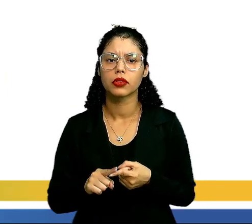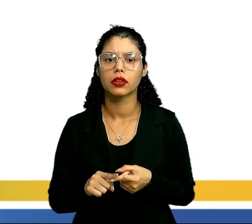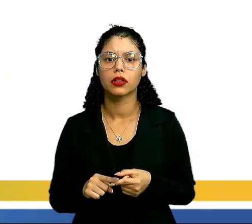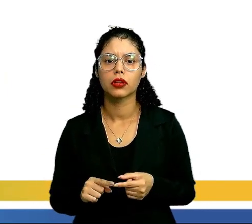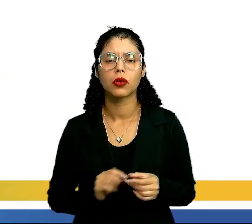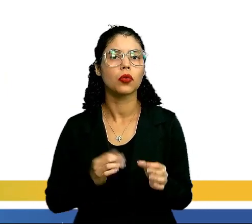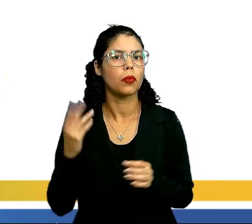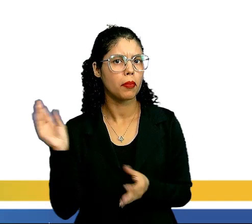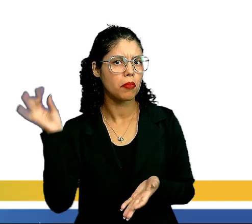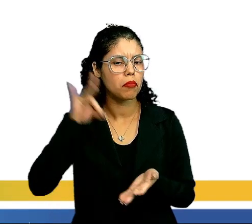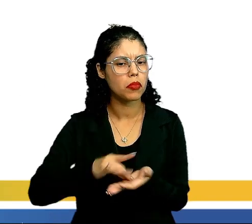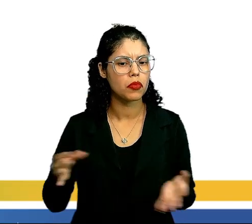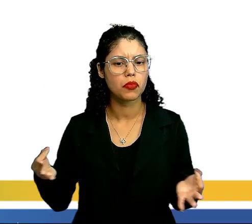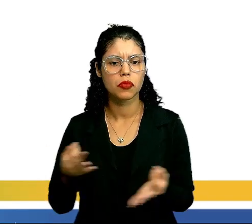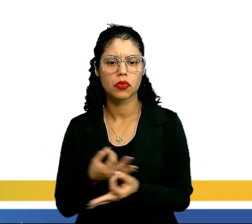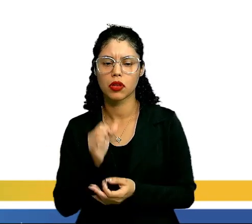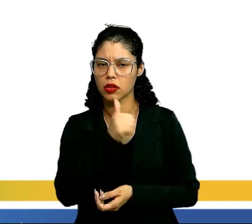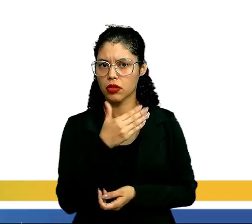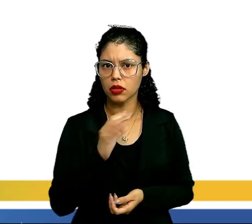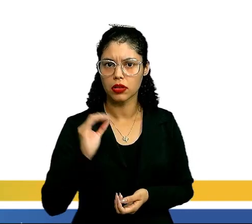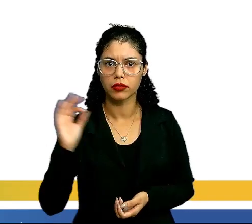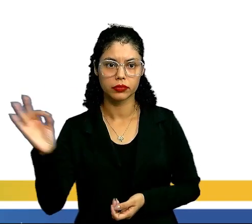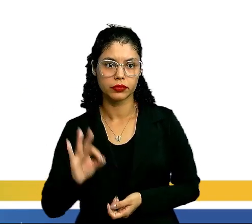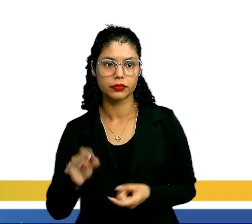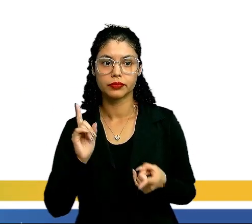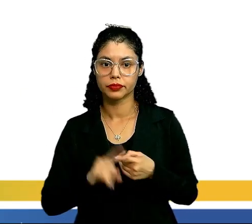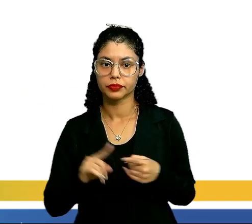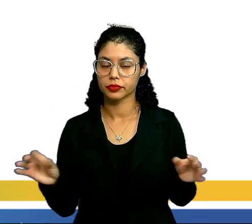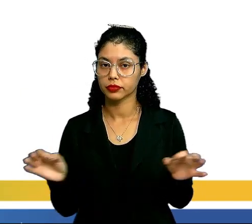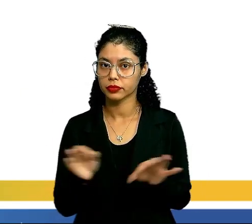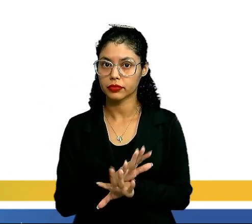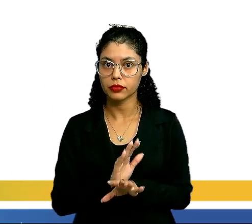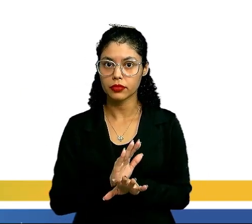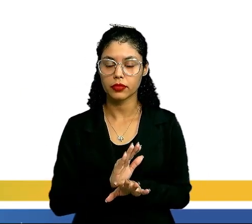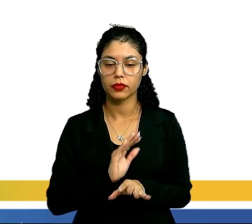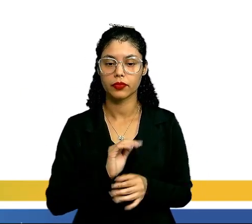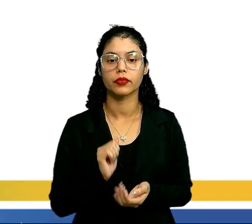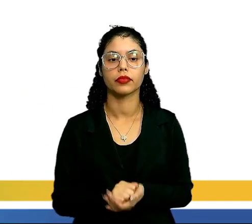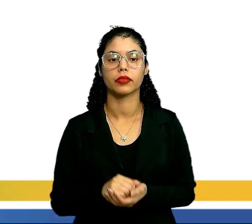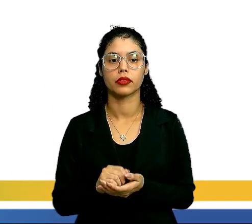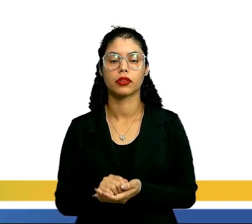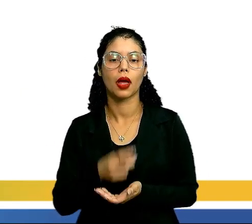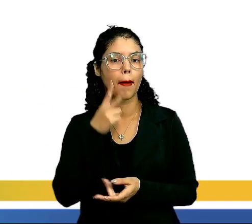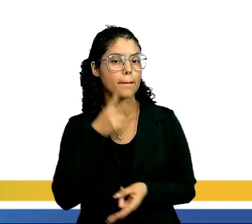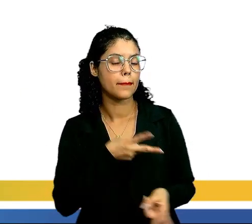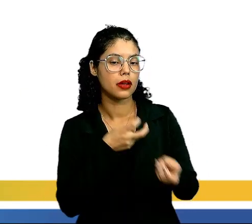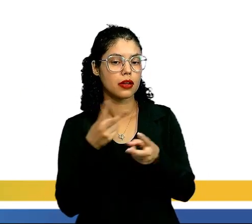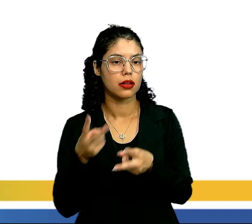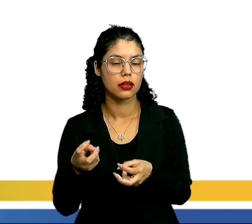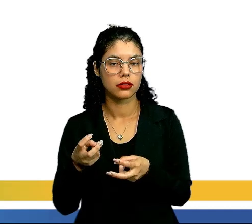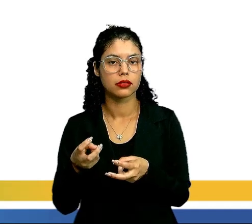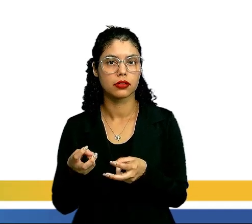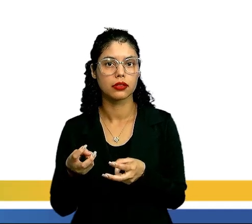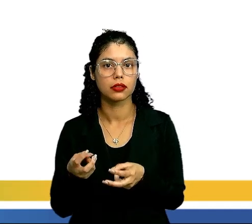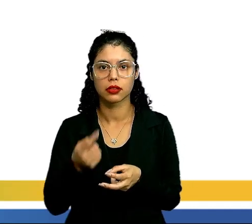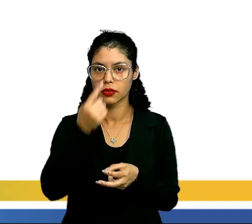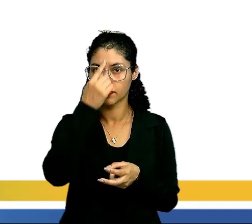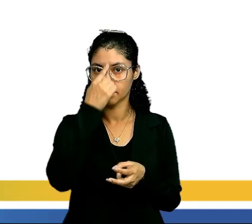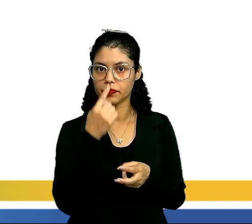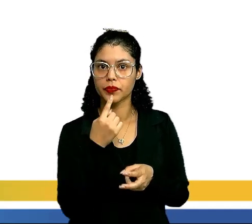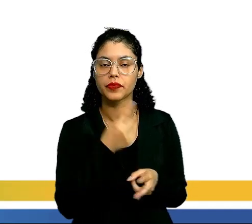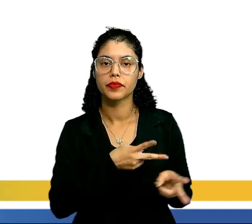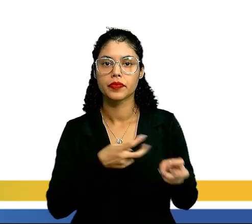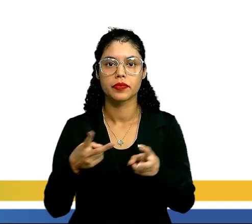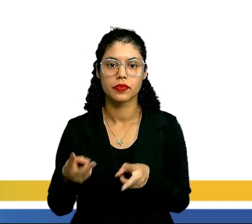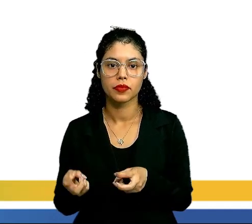são precisas? Por que elas não são 100%? Porque elas acabam se deformando quando a gente observa as imagens, a